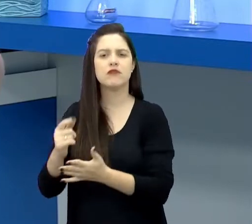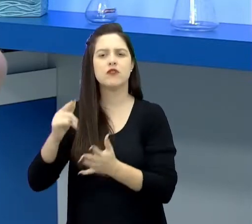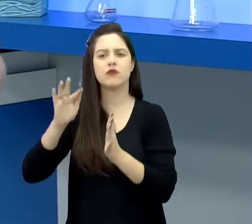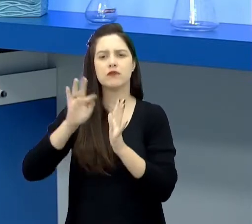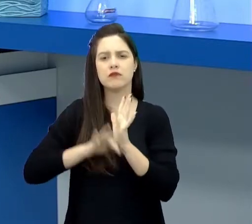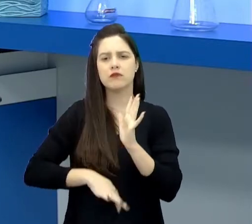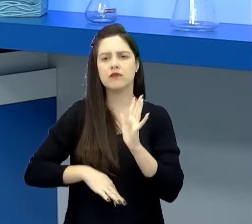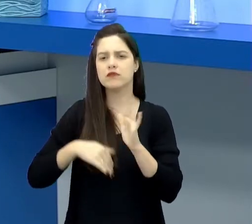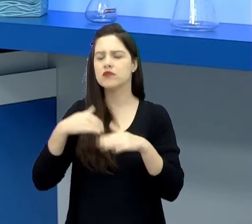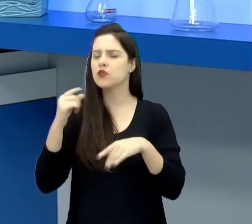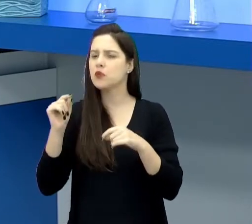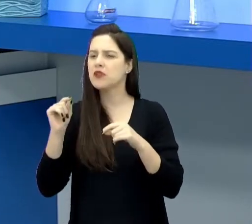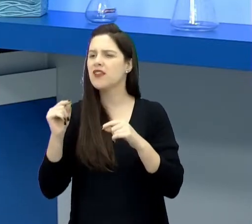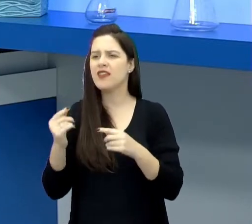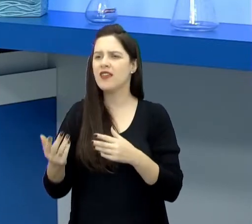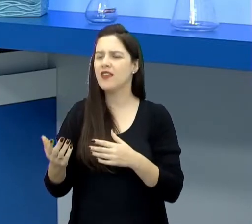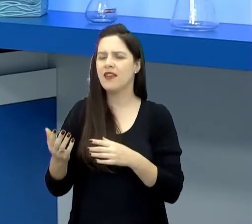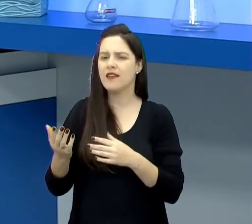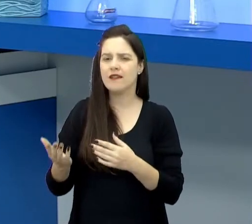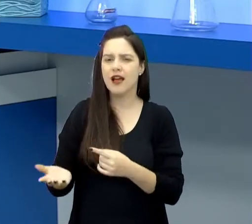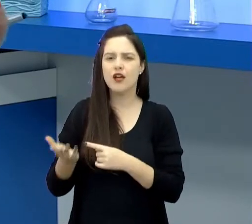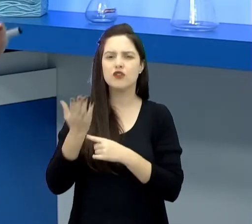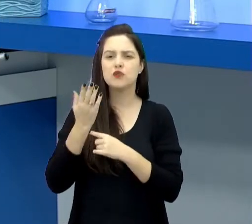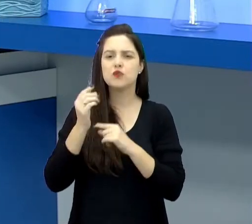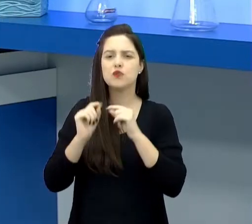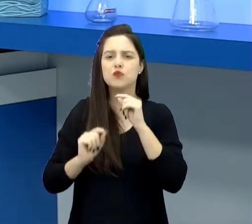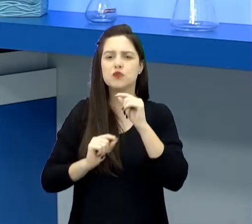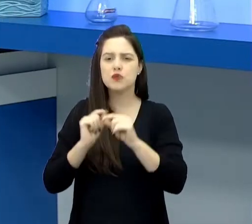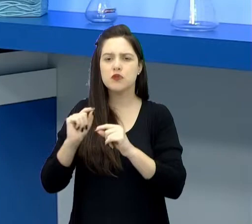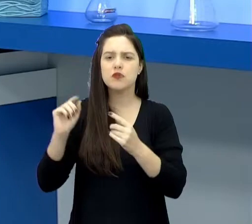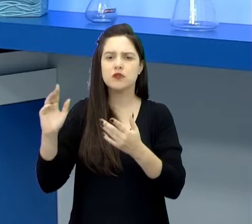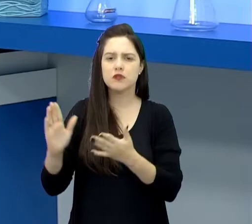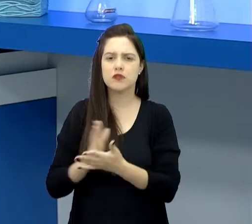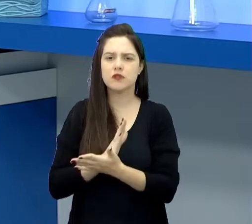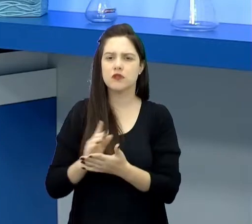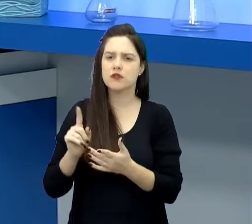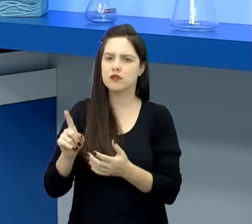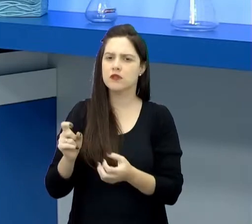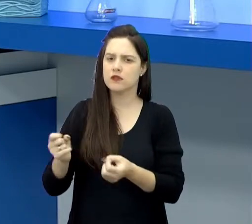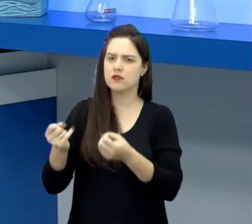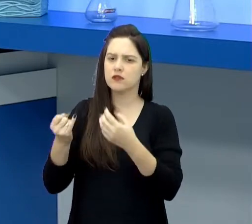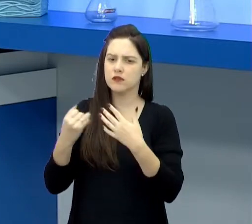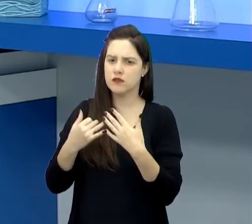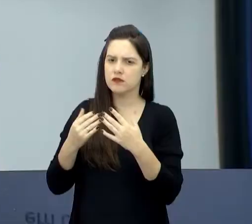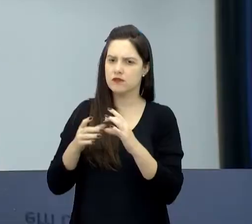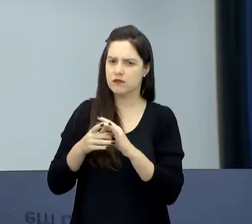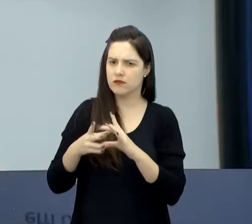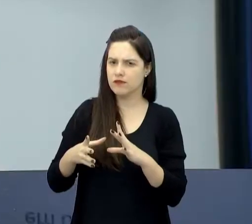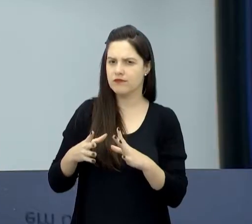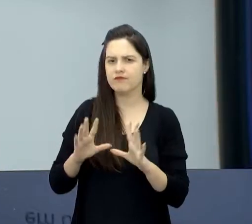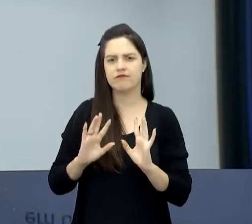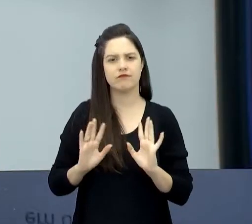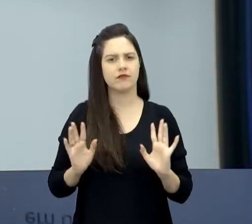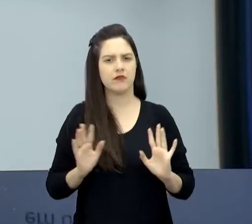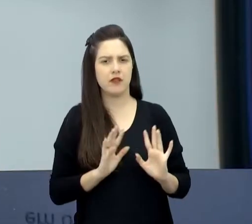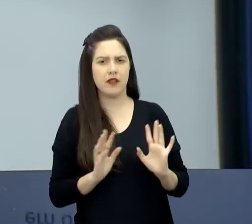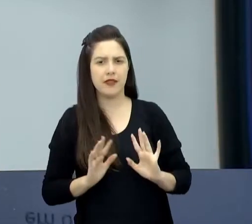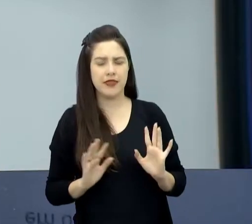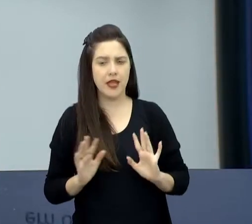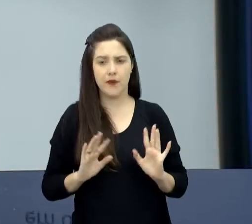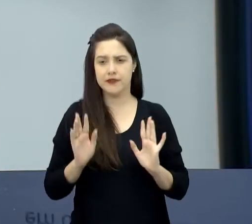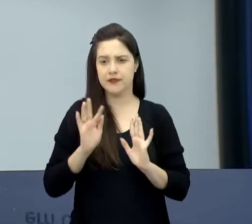Quem influencia a gente aí de maneira geral? Você tem algum influenciador financeiro, Silene, ou assim de bate-pronto, não? Não, financeiro